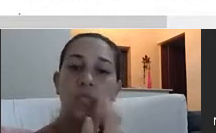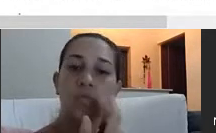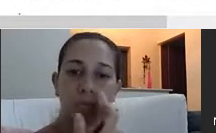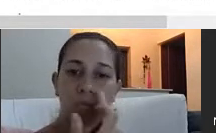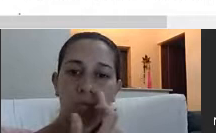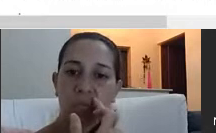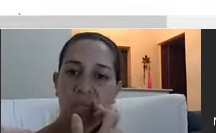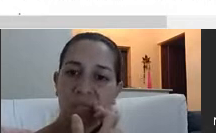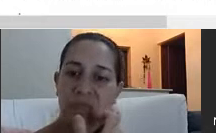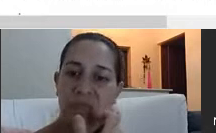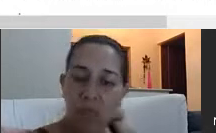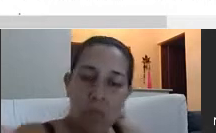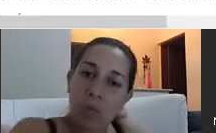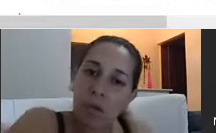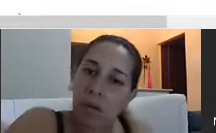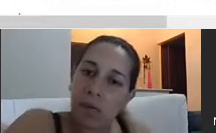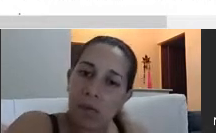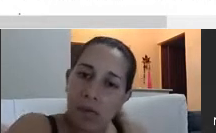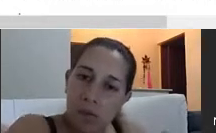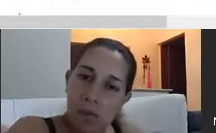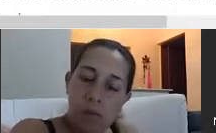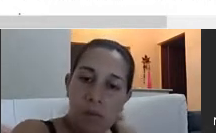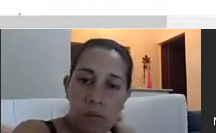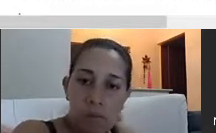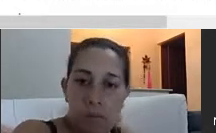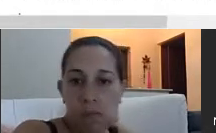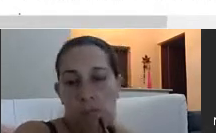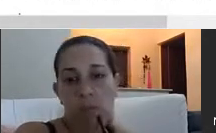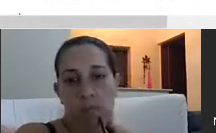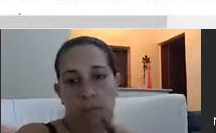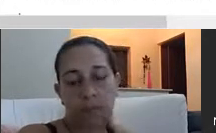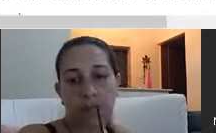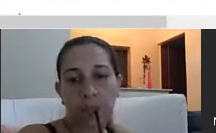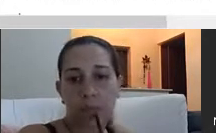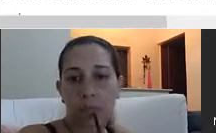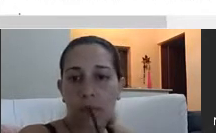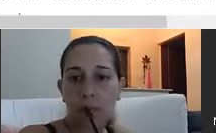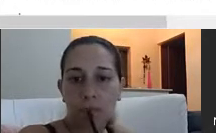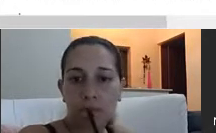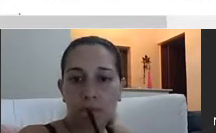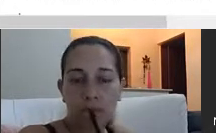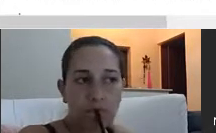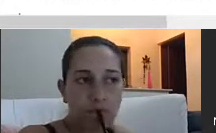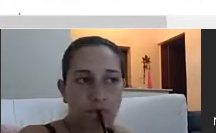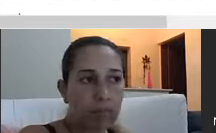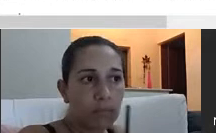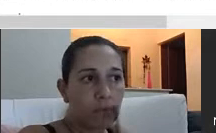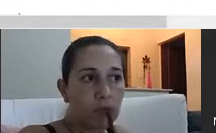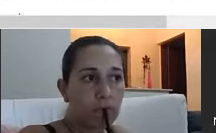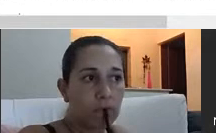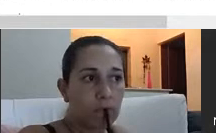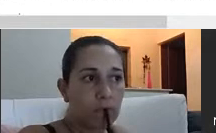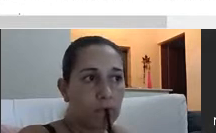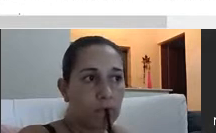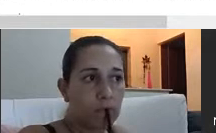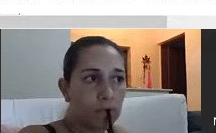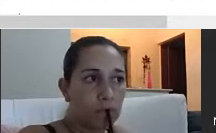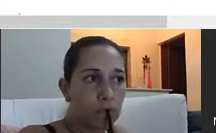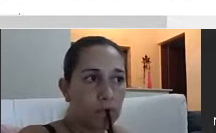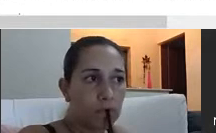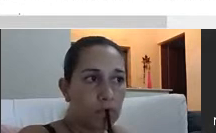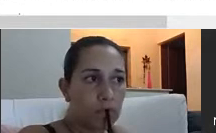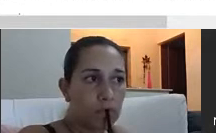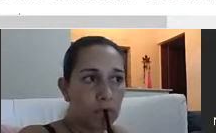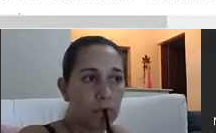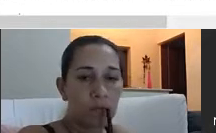Então, provavelmente não vai ser pequeno, né? Então, como é que é feito? Então, todos os requisitos são analisados. A partir dos requisitos, eu